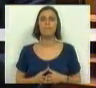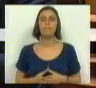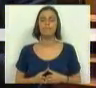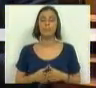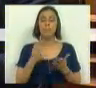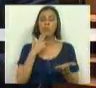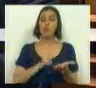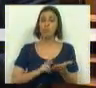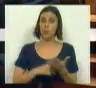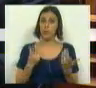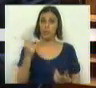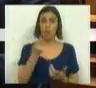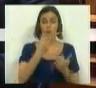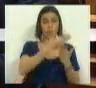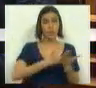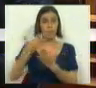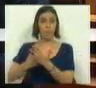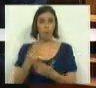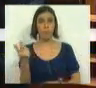As razões dos dois diplomas